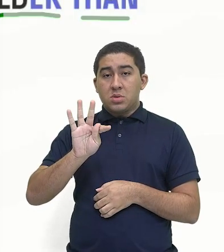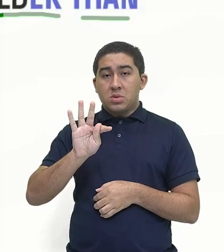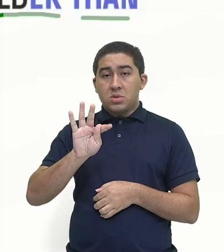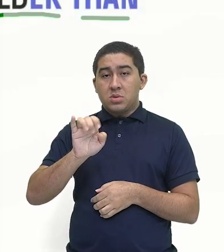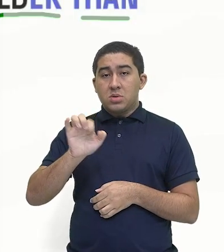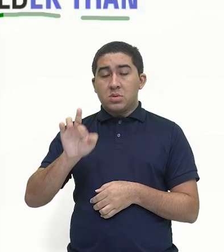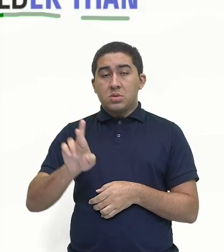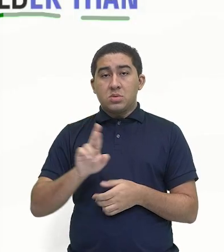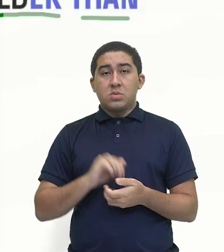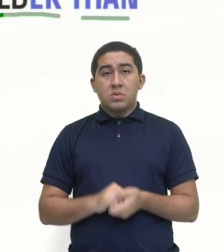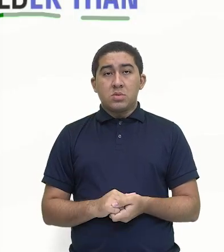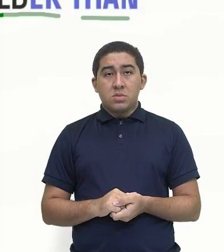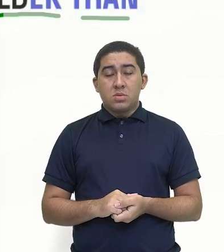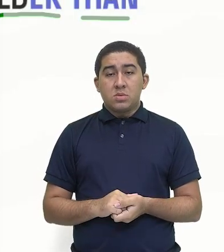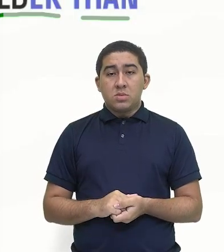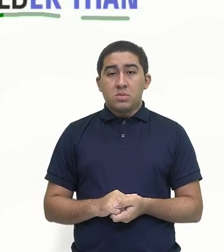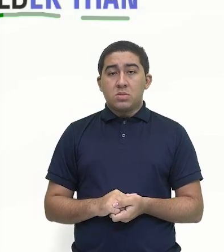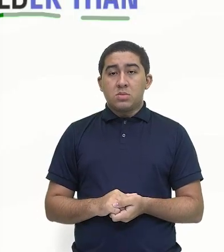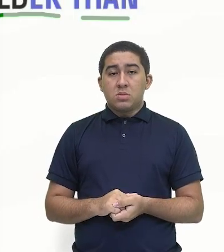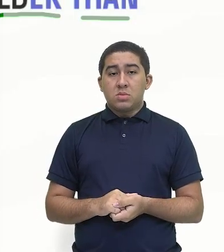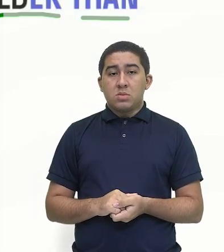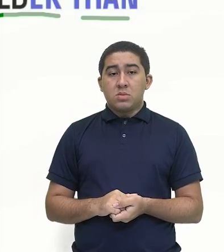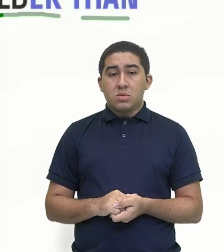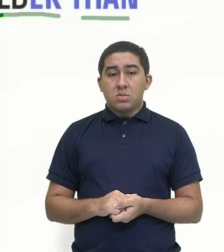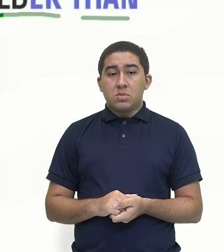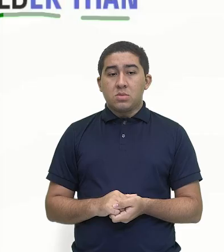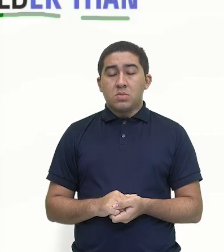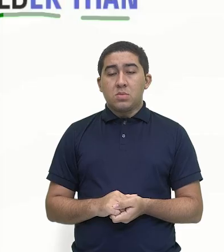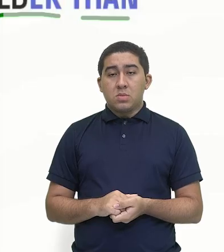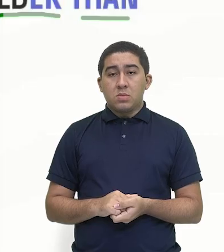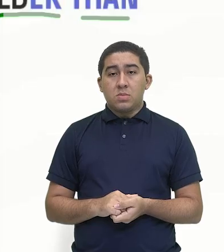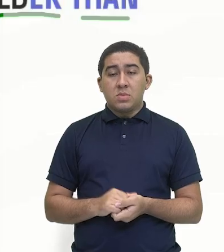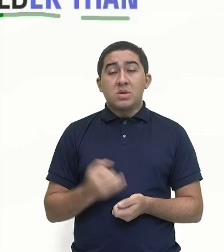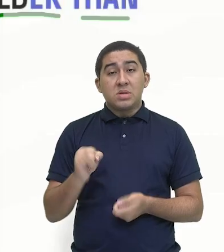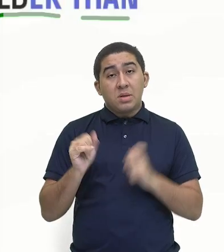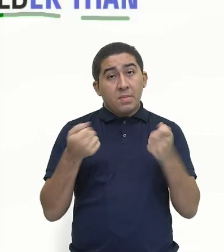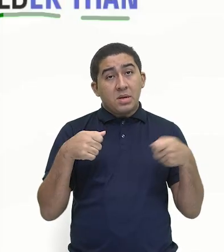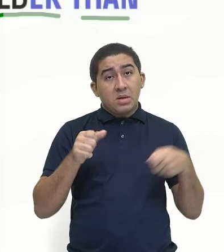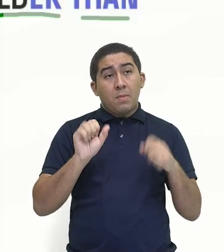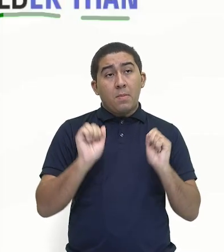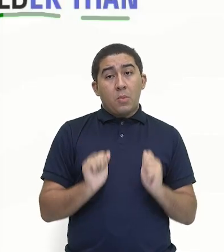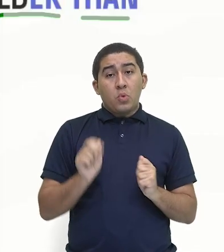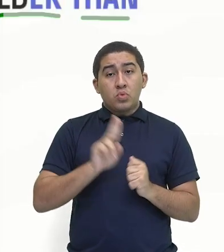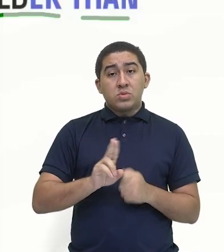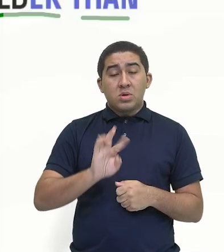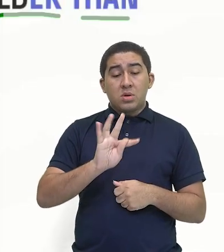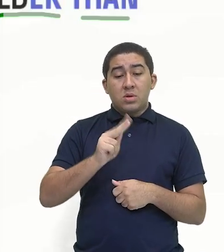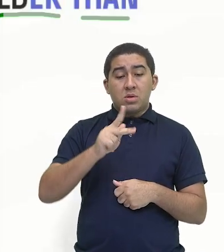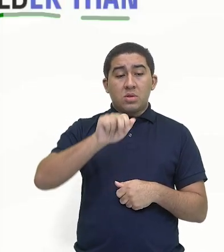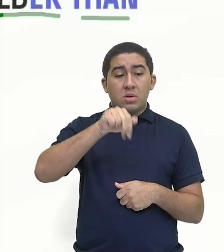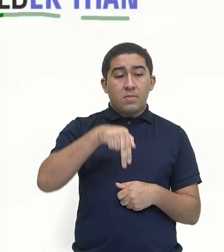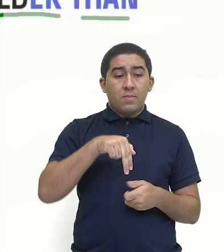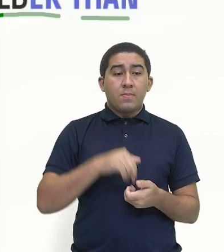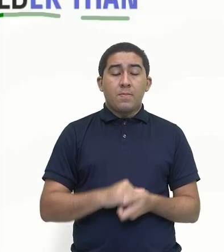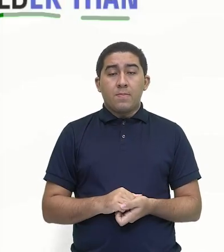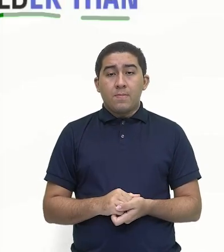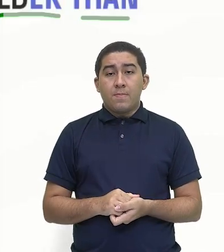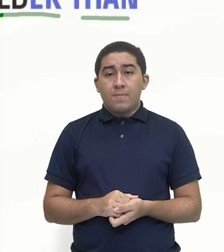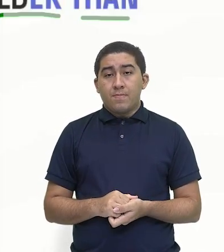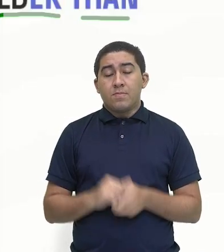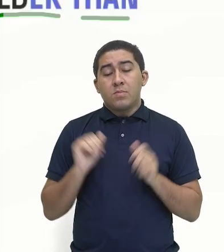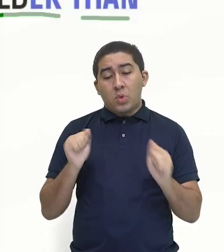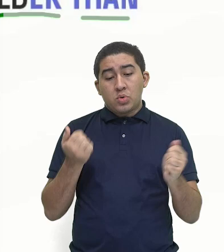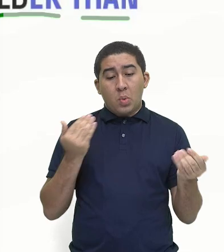seja necessário, eu vou usar o then. O comparativo, ele é utilizado, né, para nós compararmos